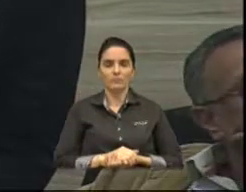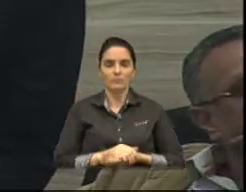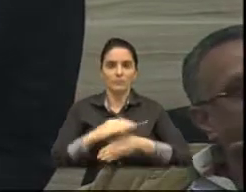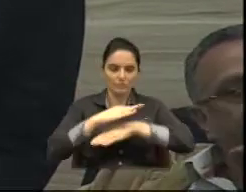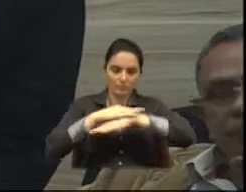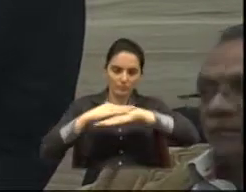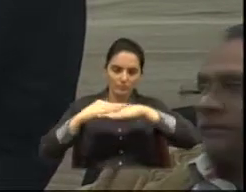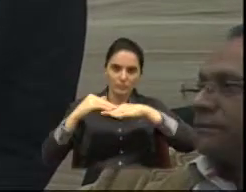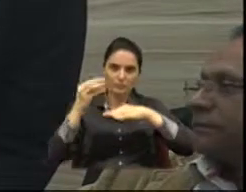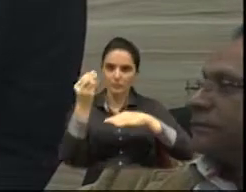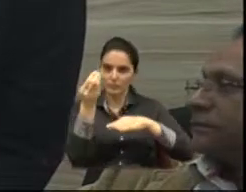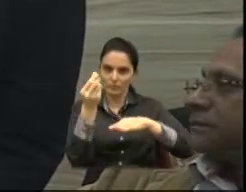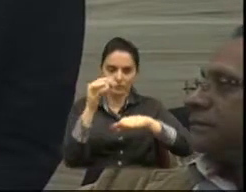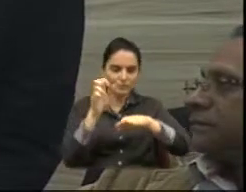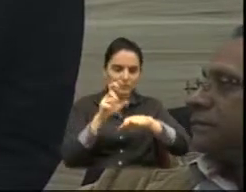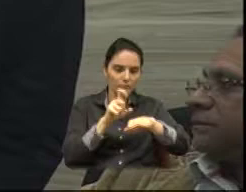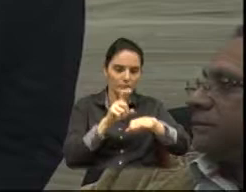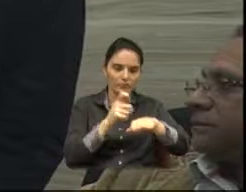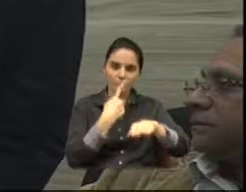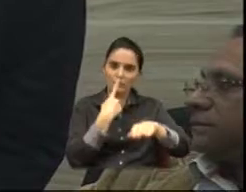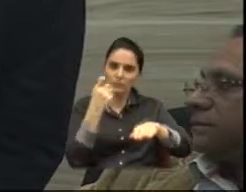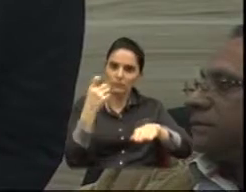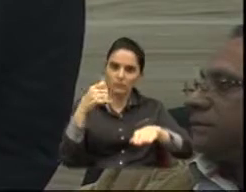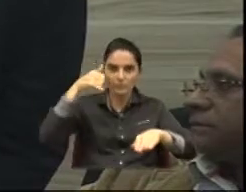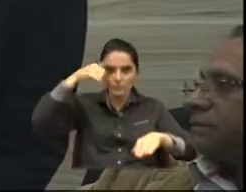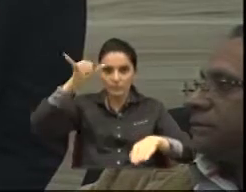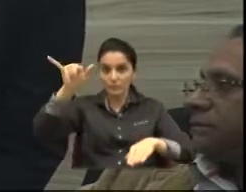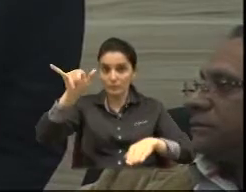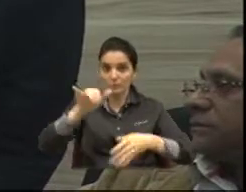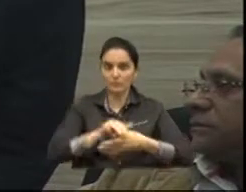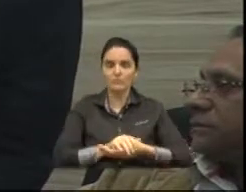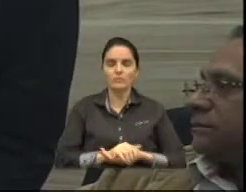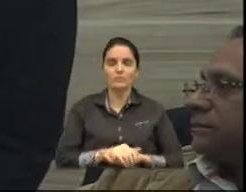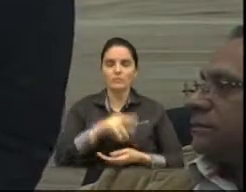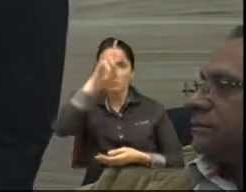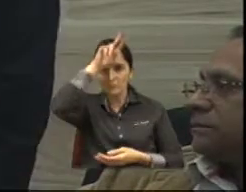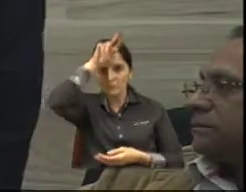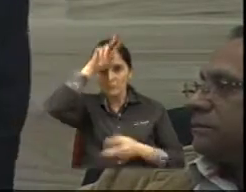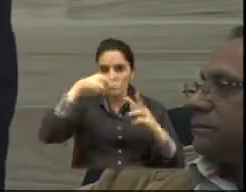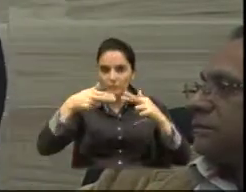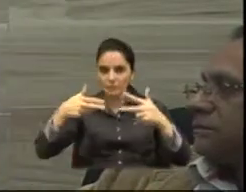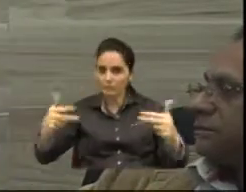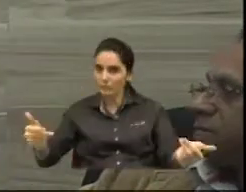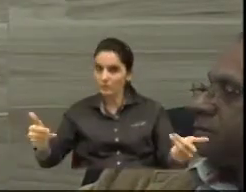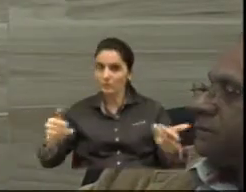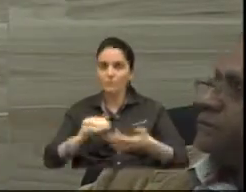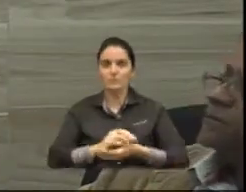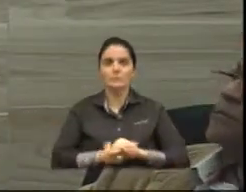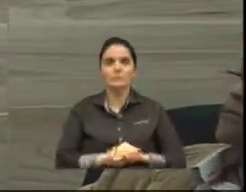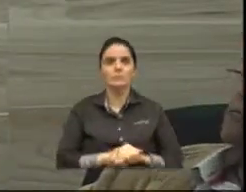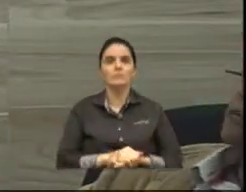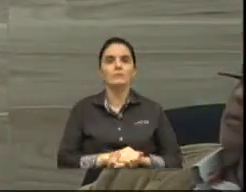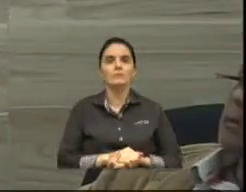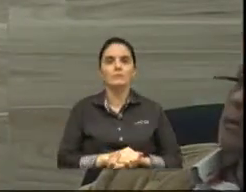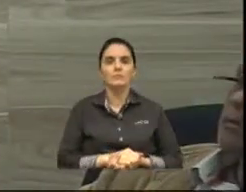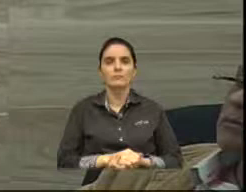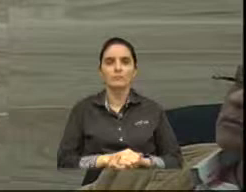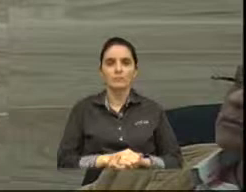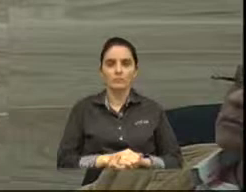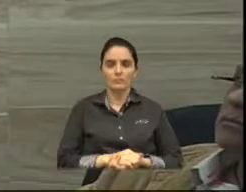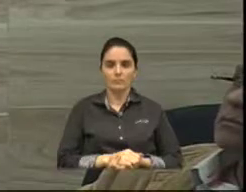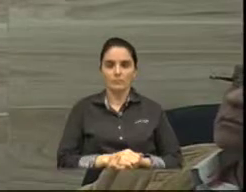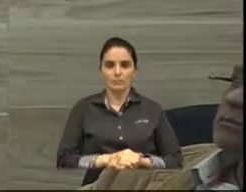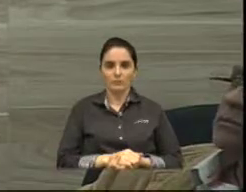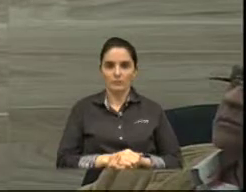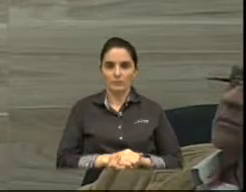cheguem a ganhar o prêmio, mas são finalistas, estão lá representando a nossa capacidade, a